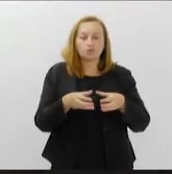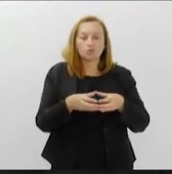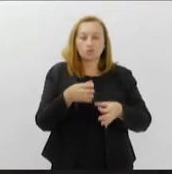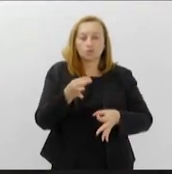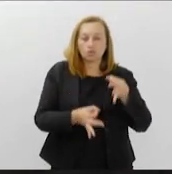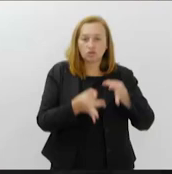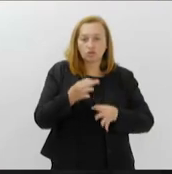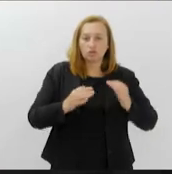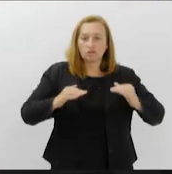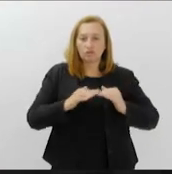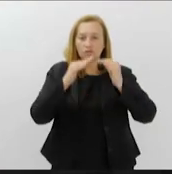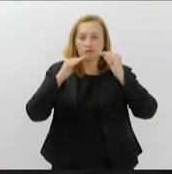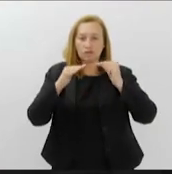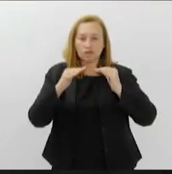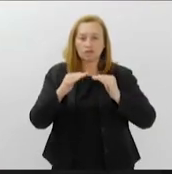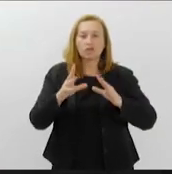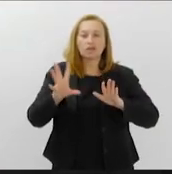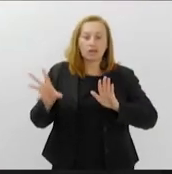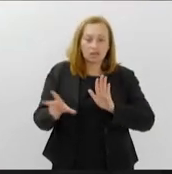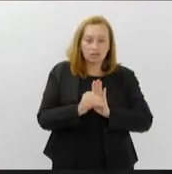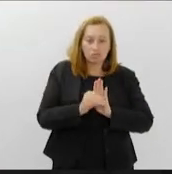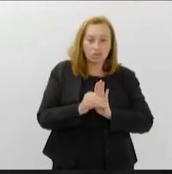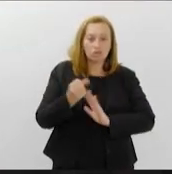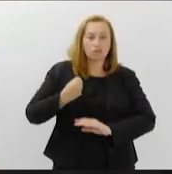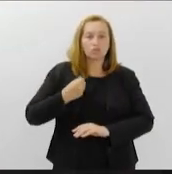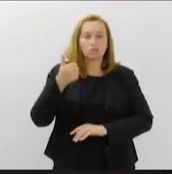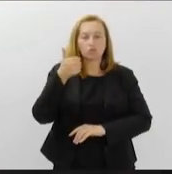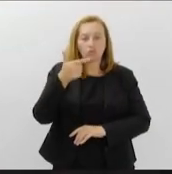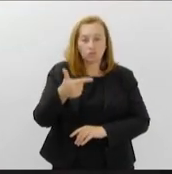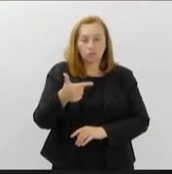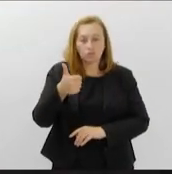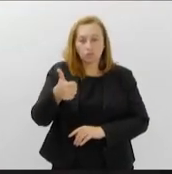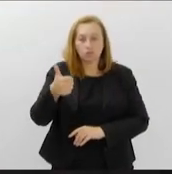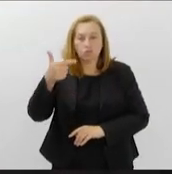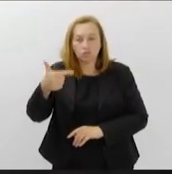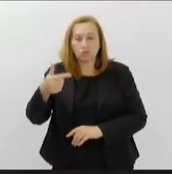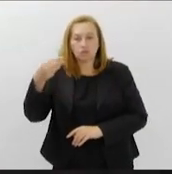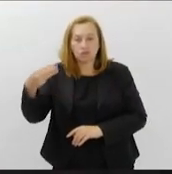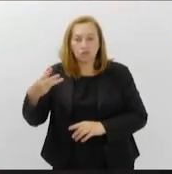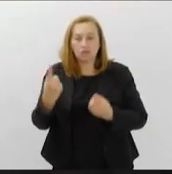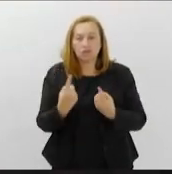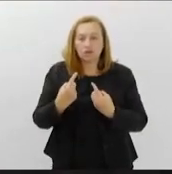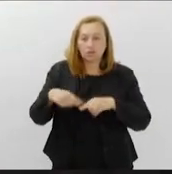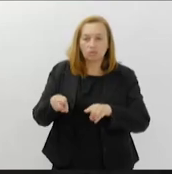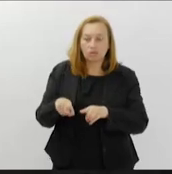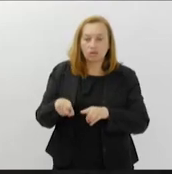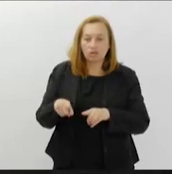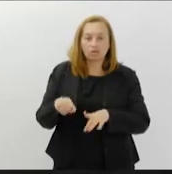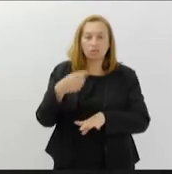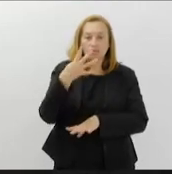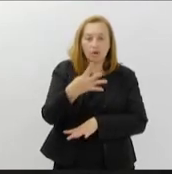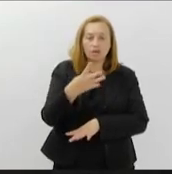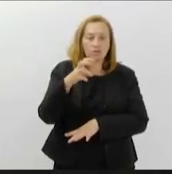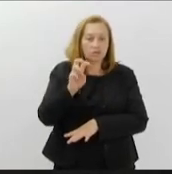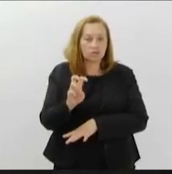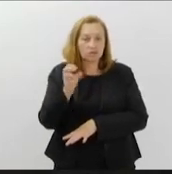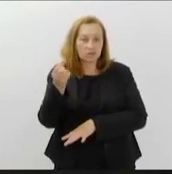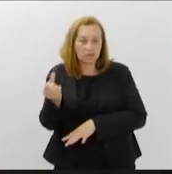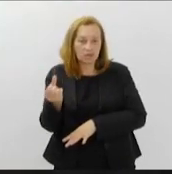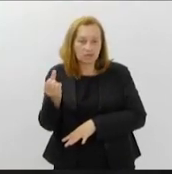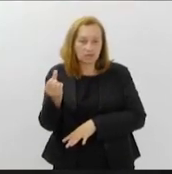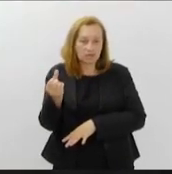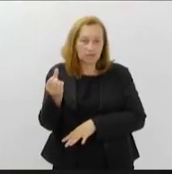Justiça favorável, às emendas de número 1, 2 e 3 e contrário às emendas de número 4, 5 e